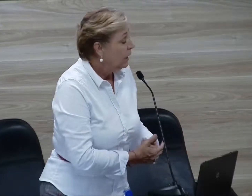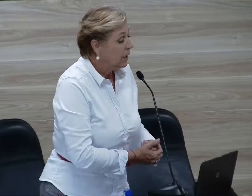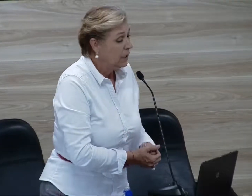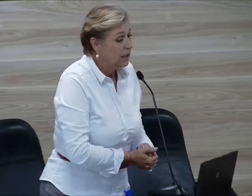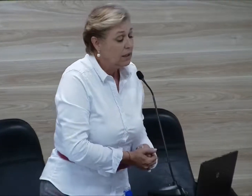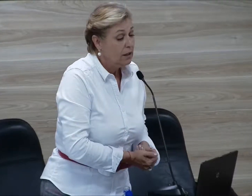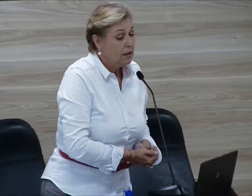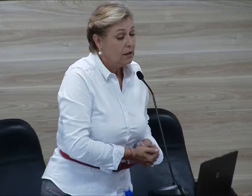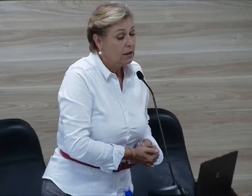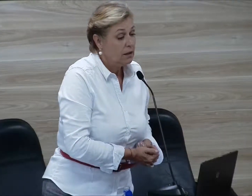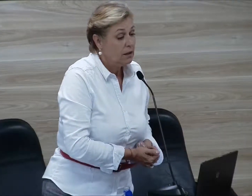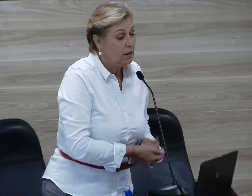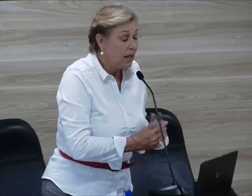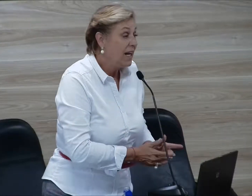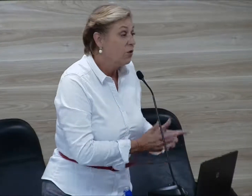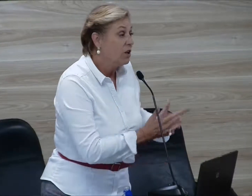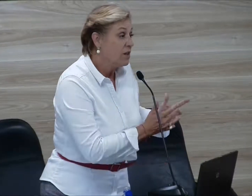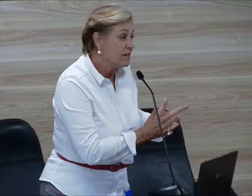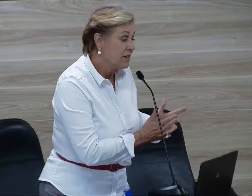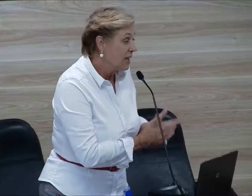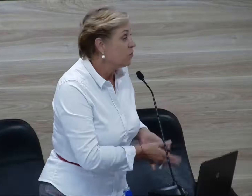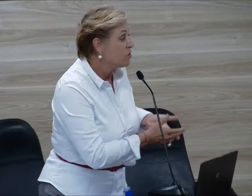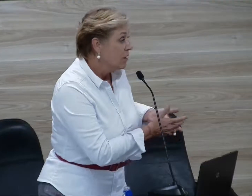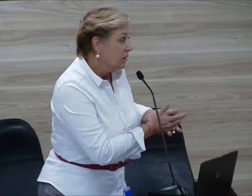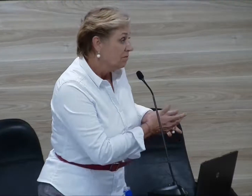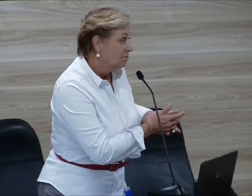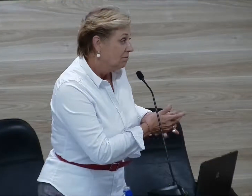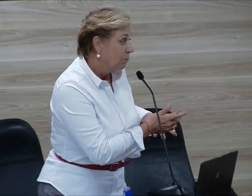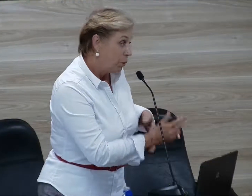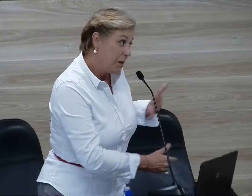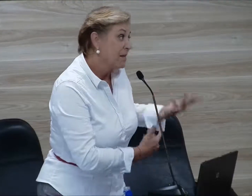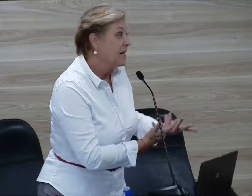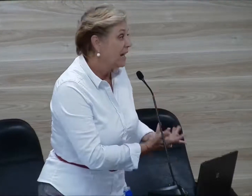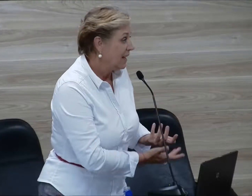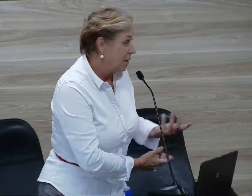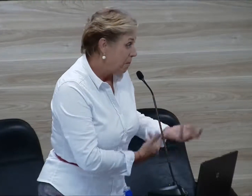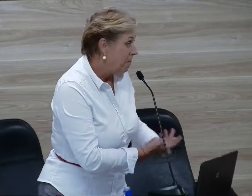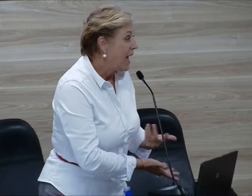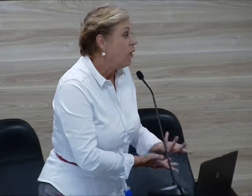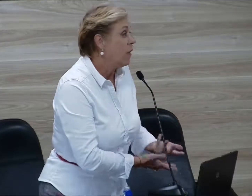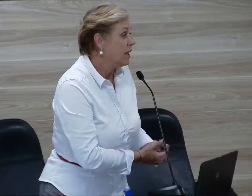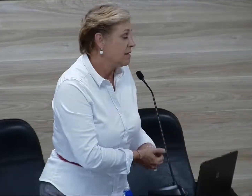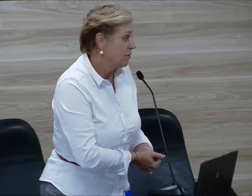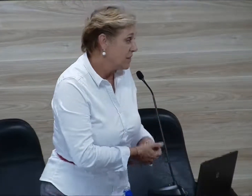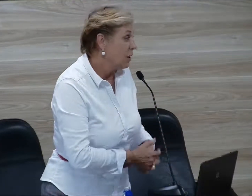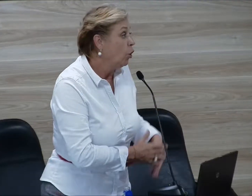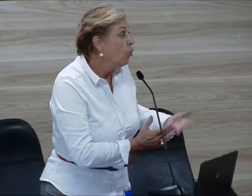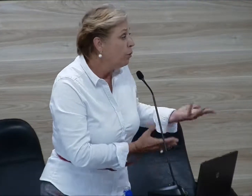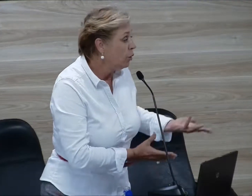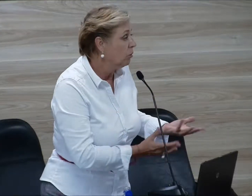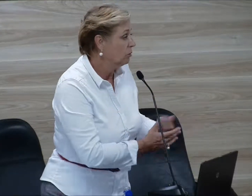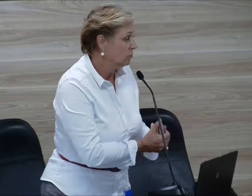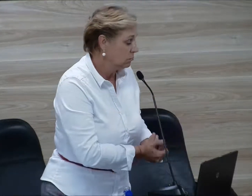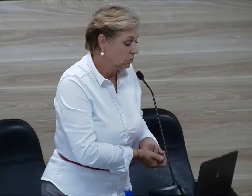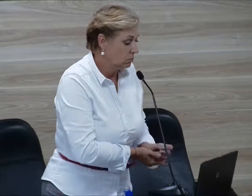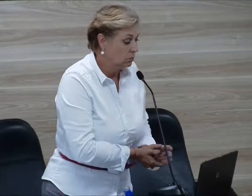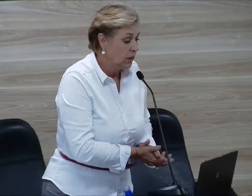acirrados que creio que nós teremos problemas ainda maiores.